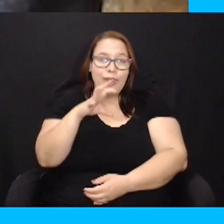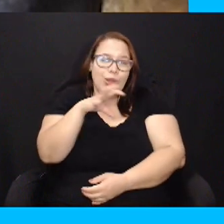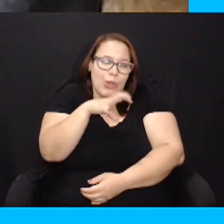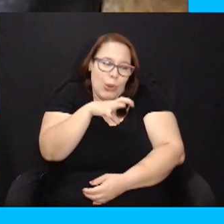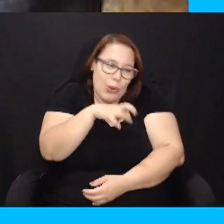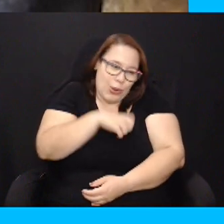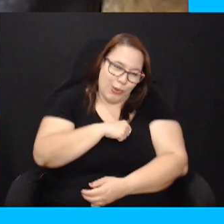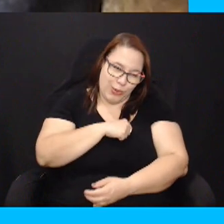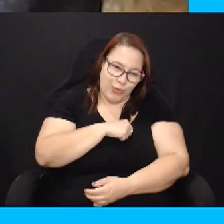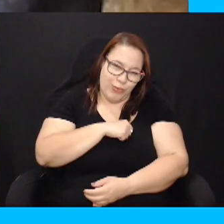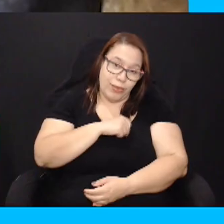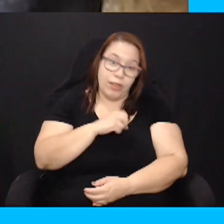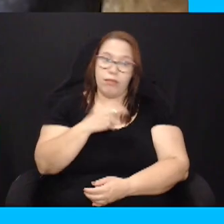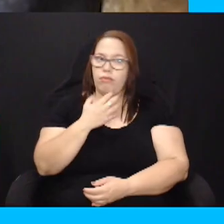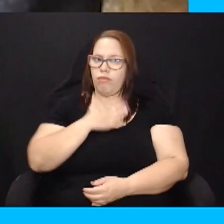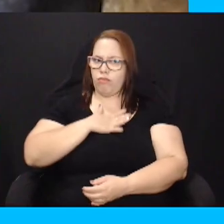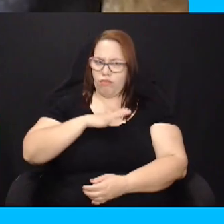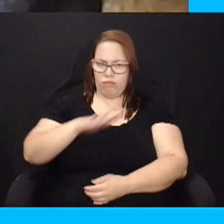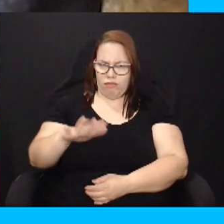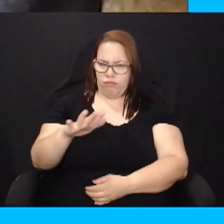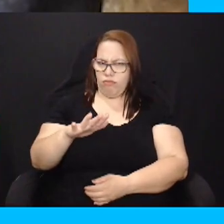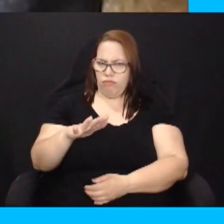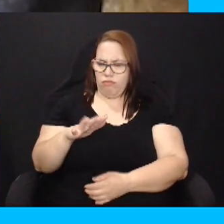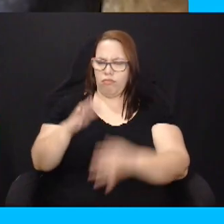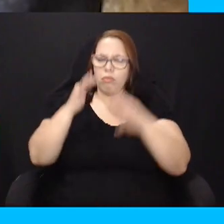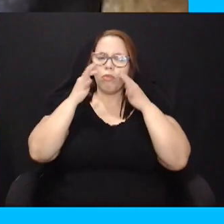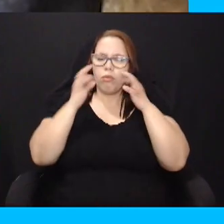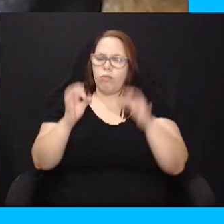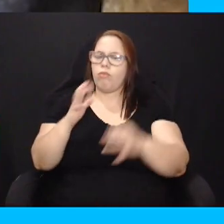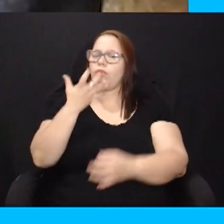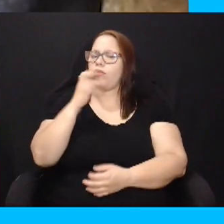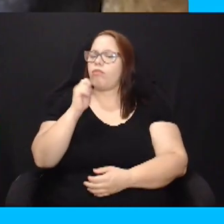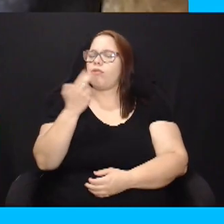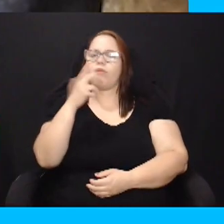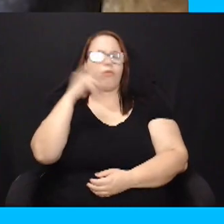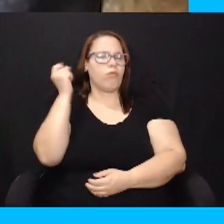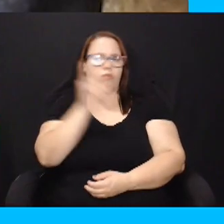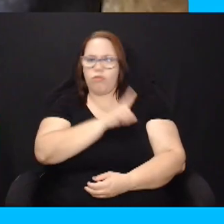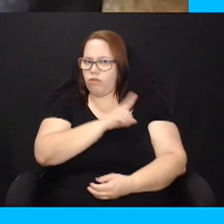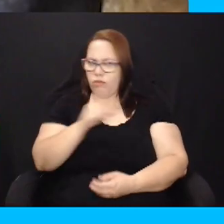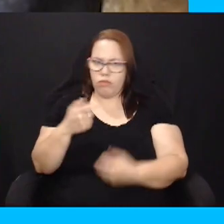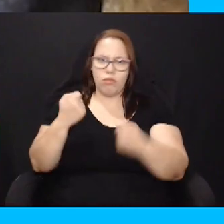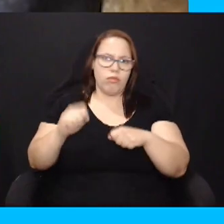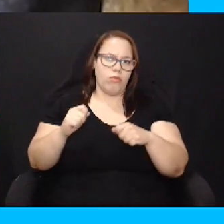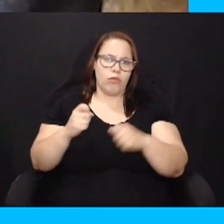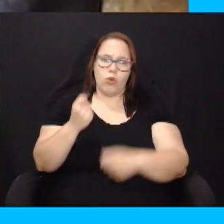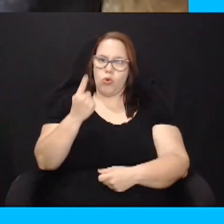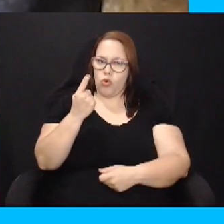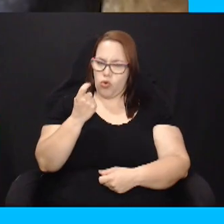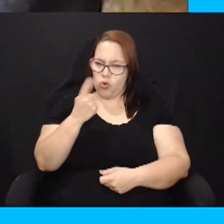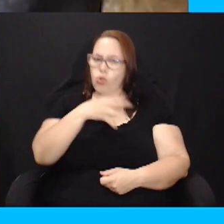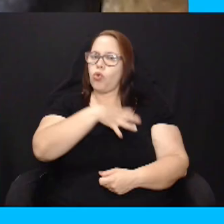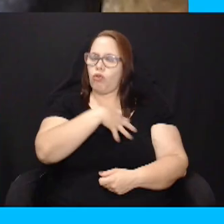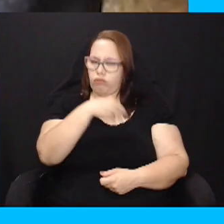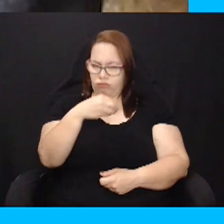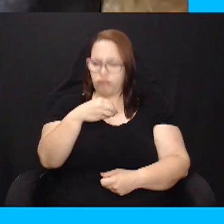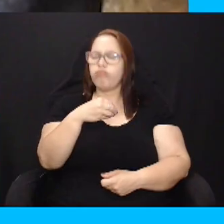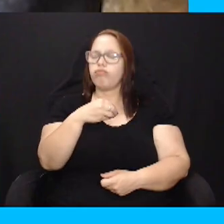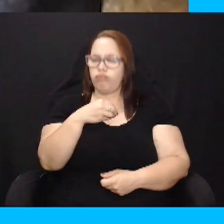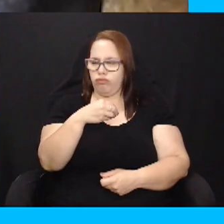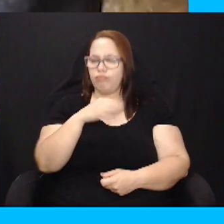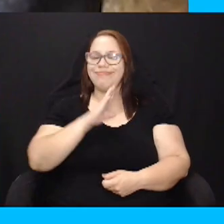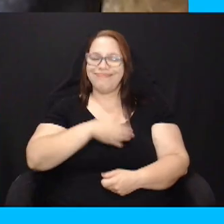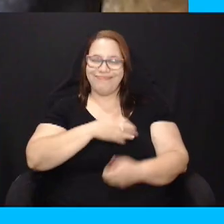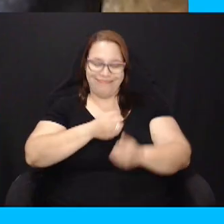não gosta de dividir a atenção com outros animais. O Tony precisa ser filho único. Se você tem um coração grande e